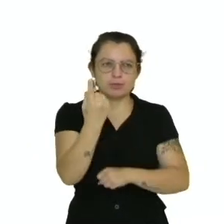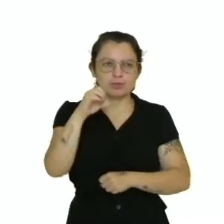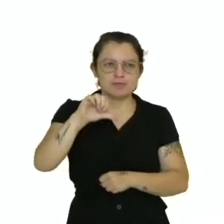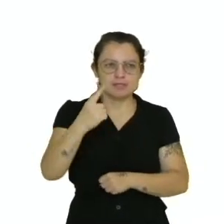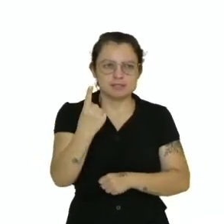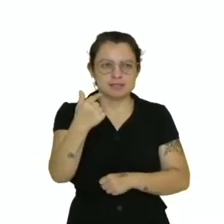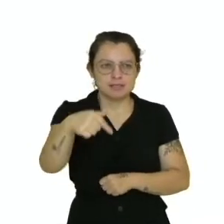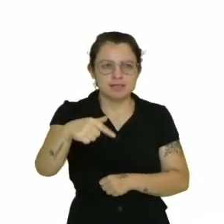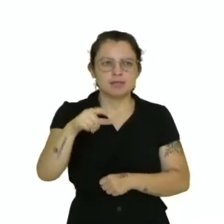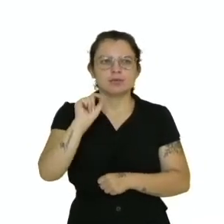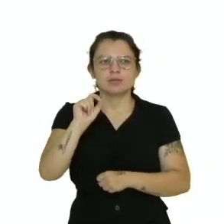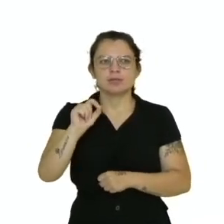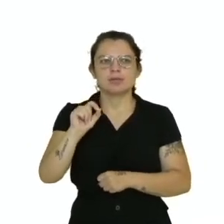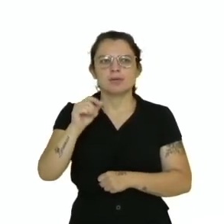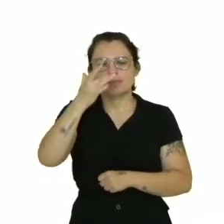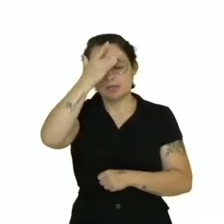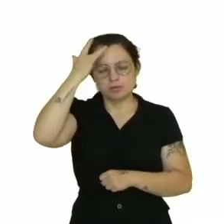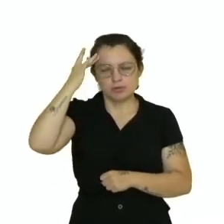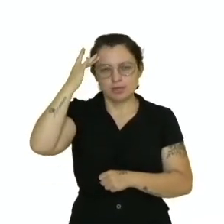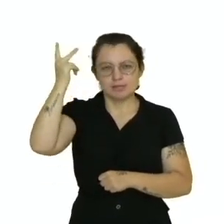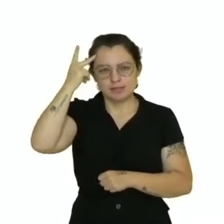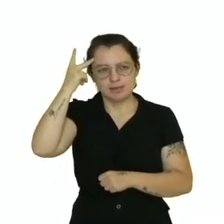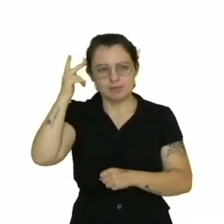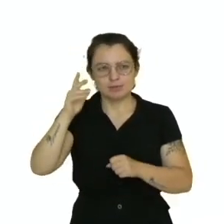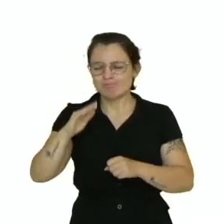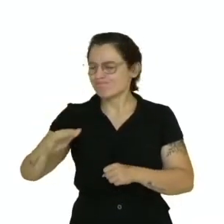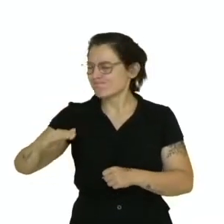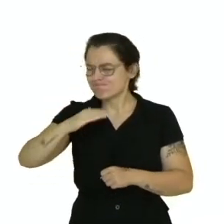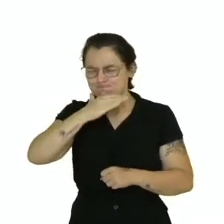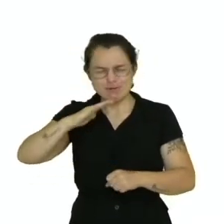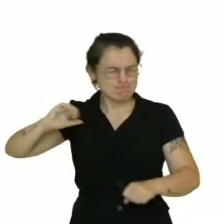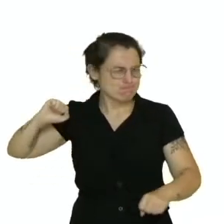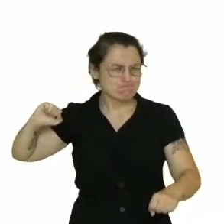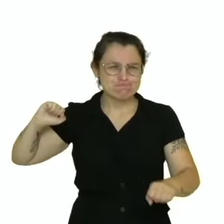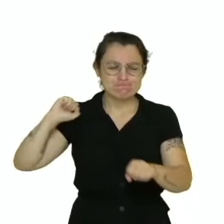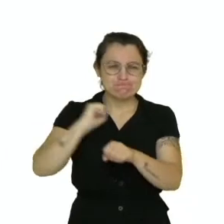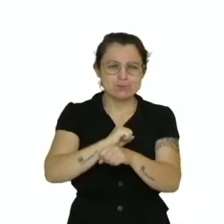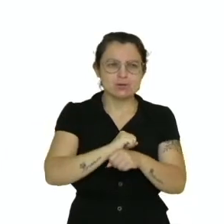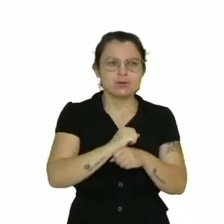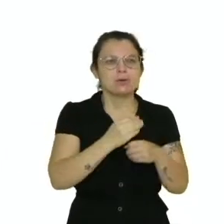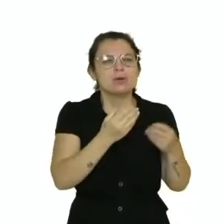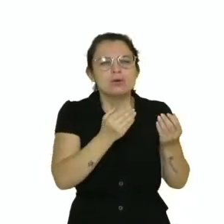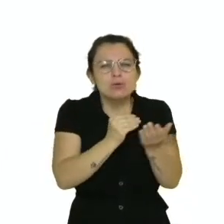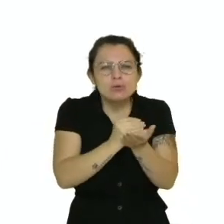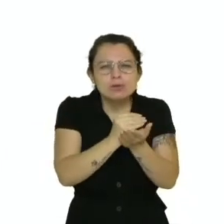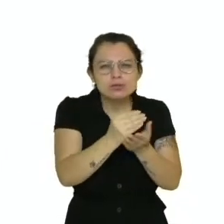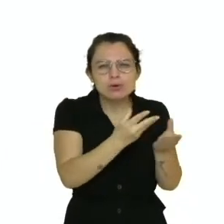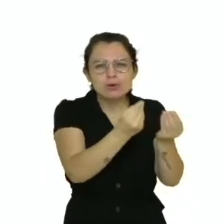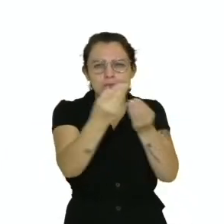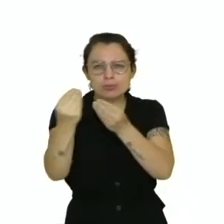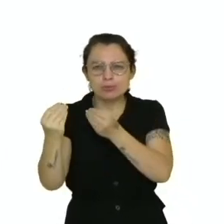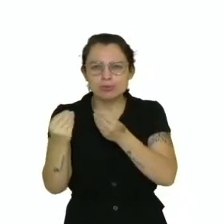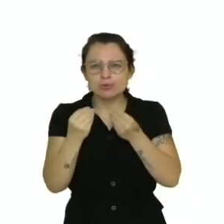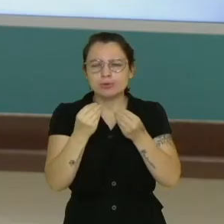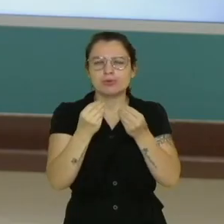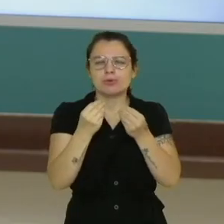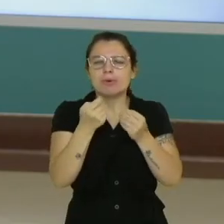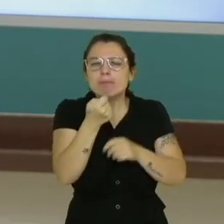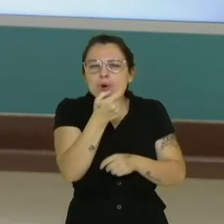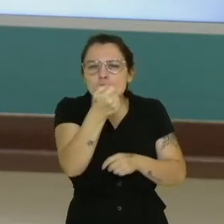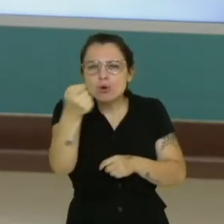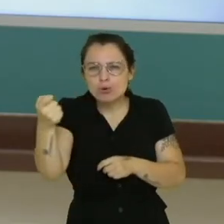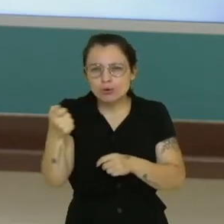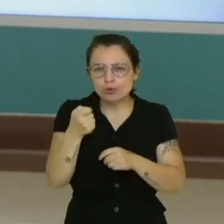República. O movimento iniciou-se com a paralisação de algumas fábricas apenas e logo se espalhou. Então outras